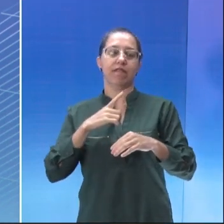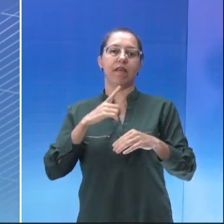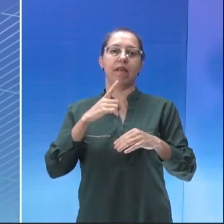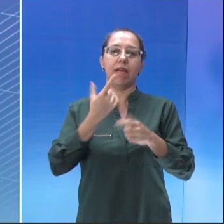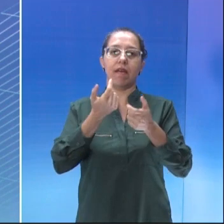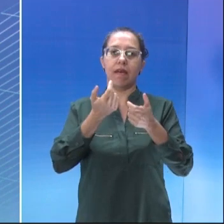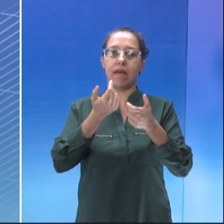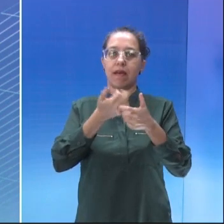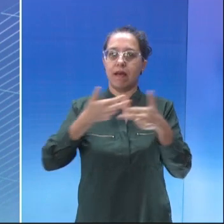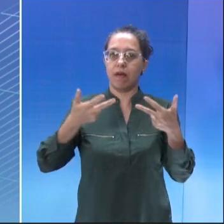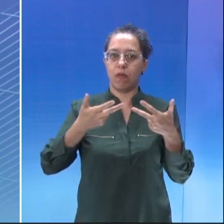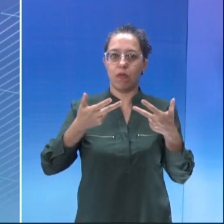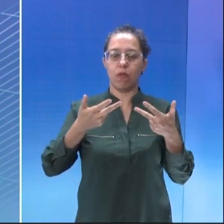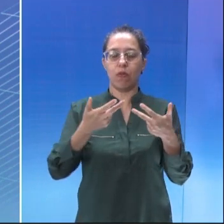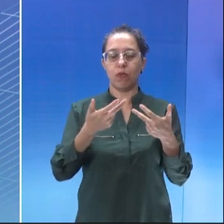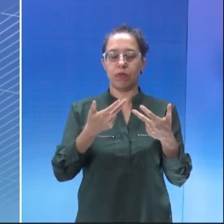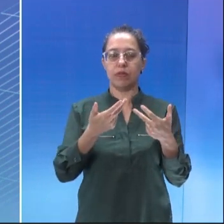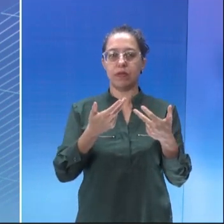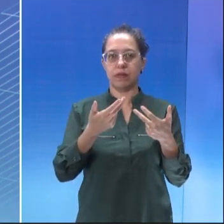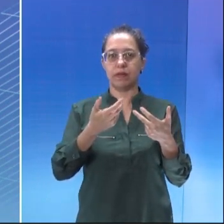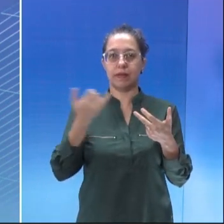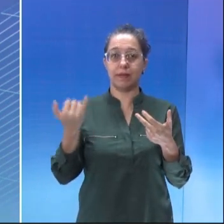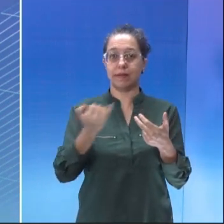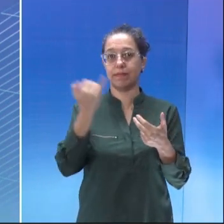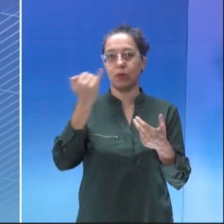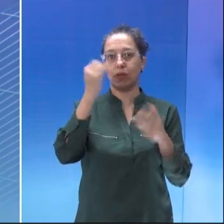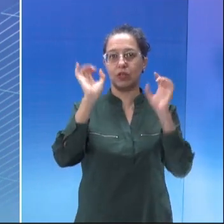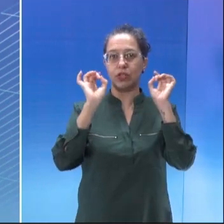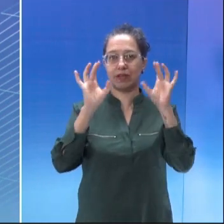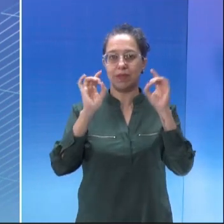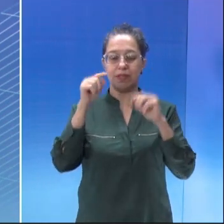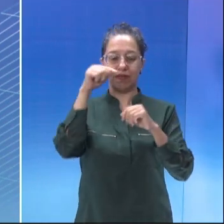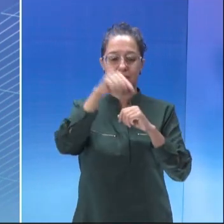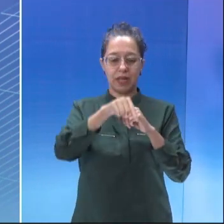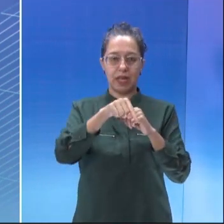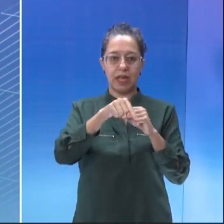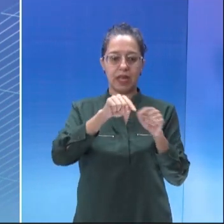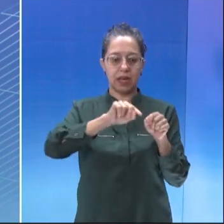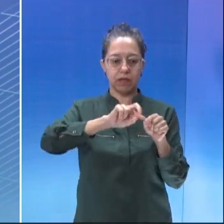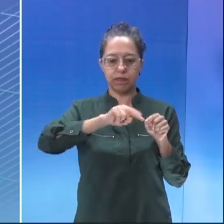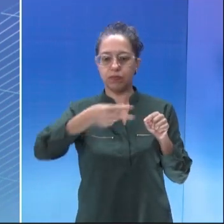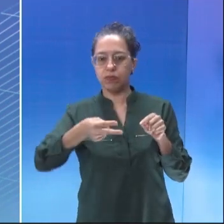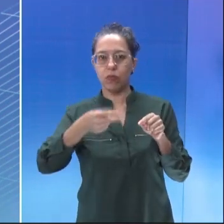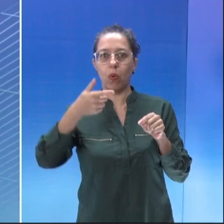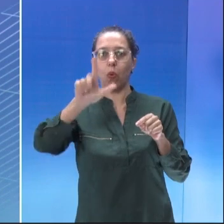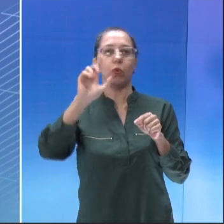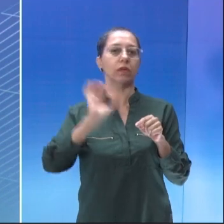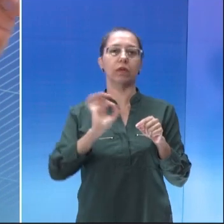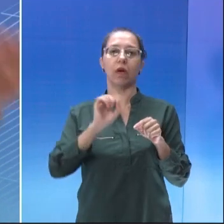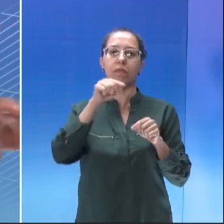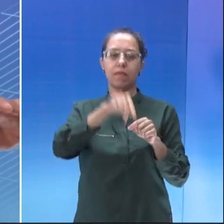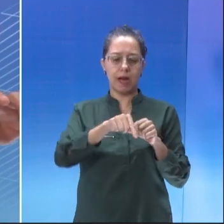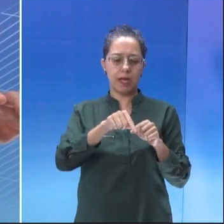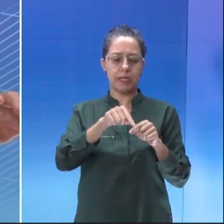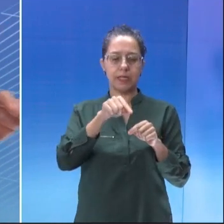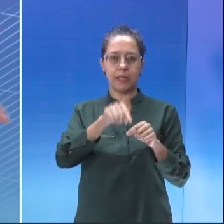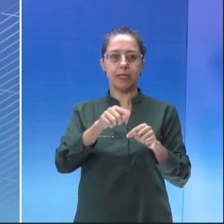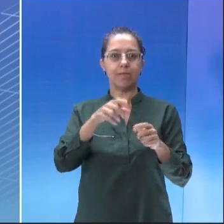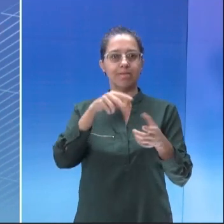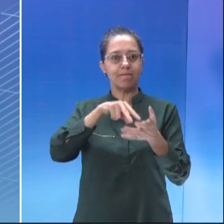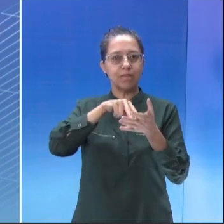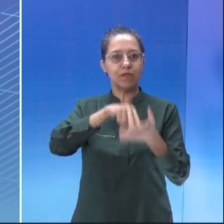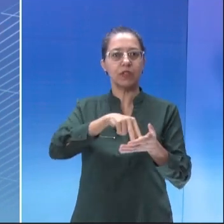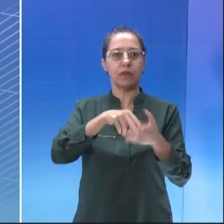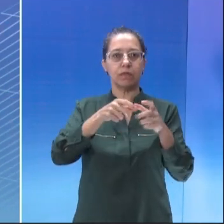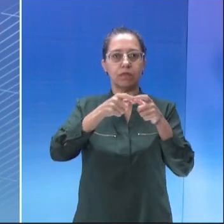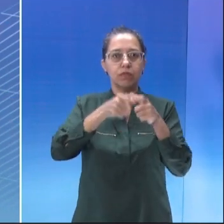específicas. Ou seja, uma enzima não vai atuar em outro local. Ela atua somente naquela reação. De